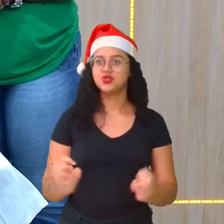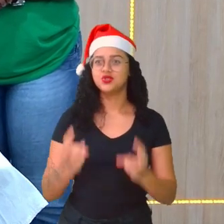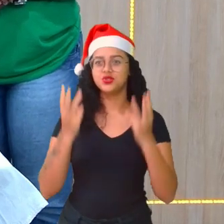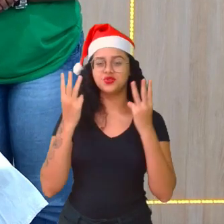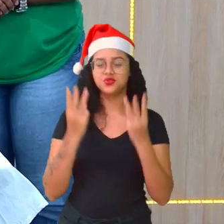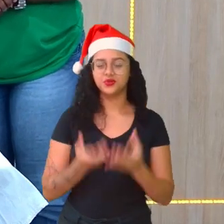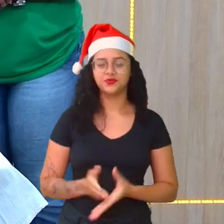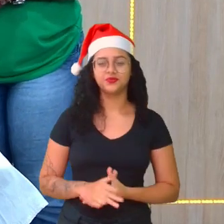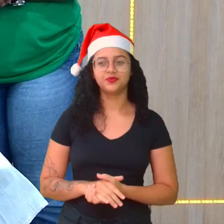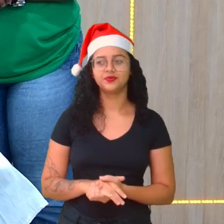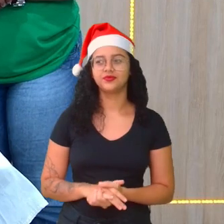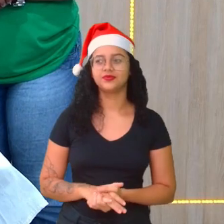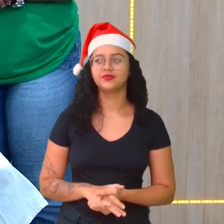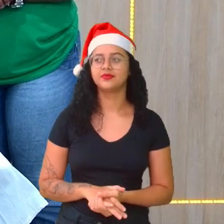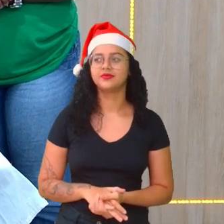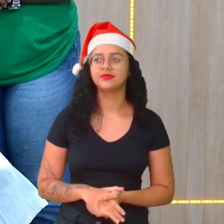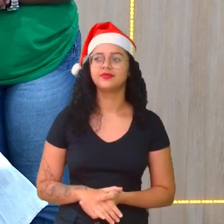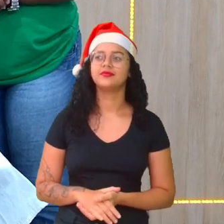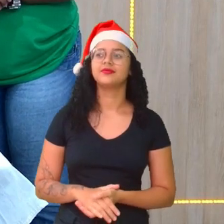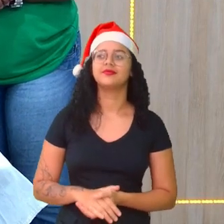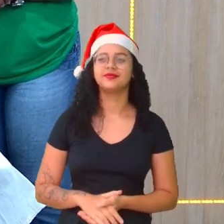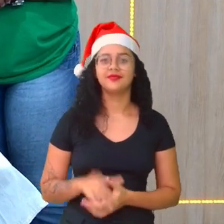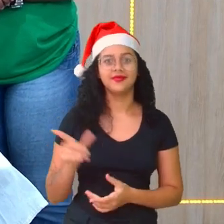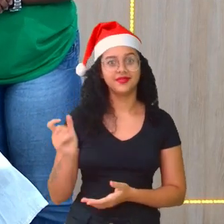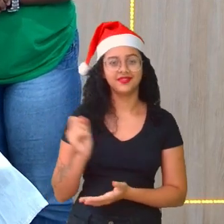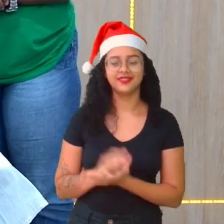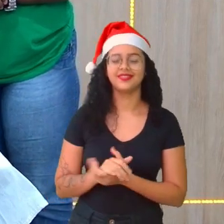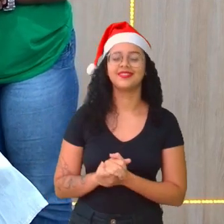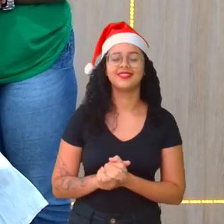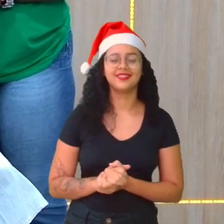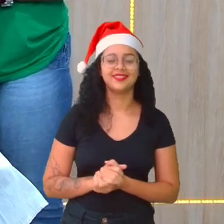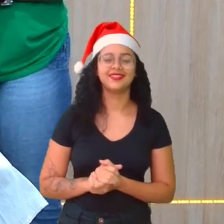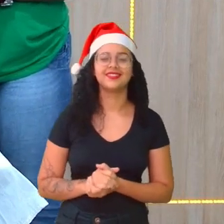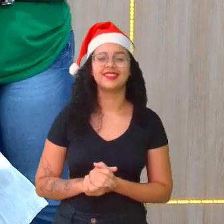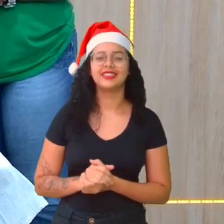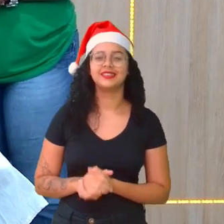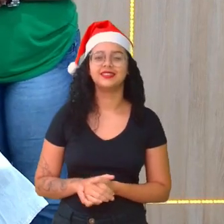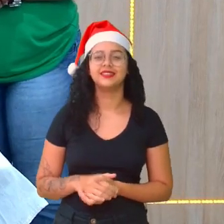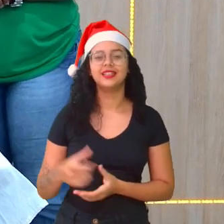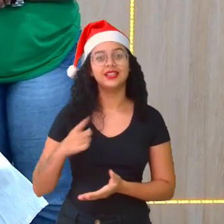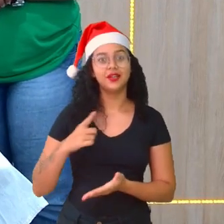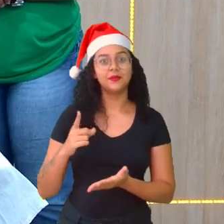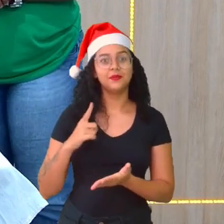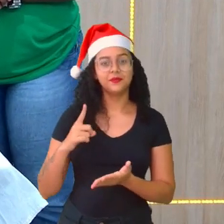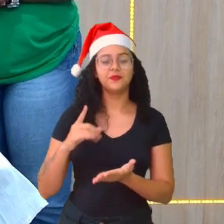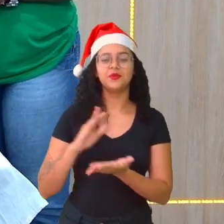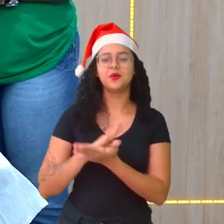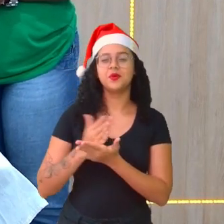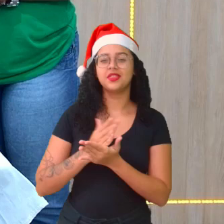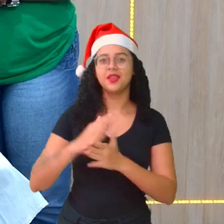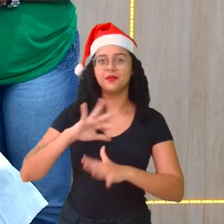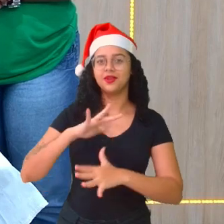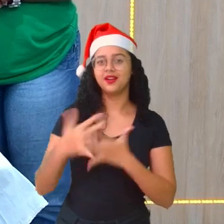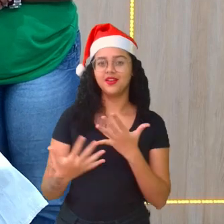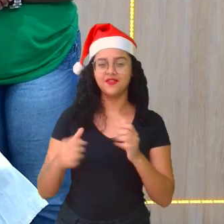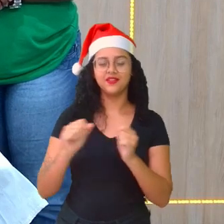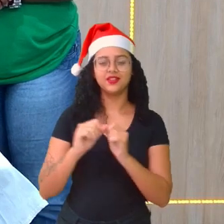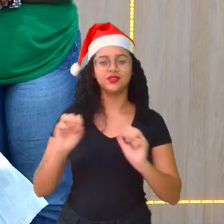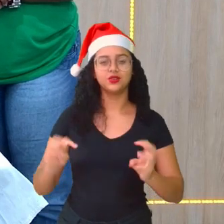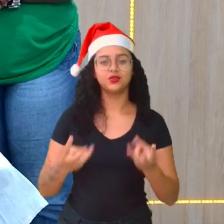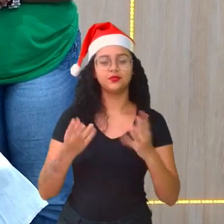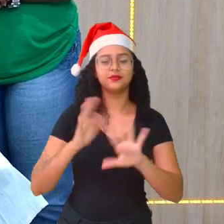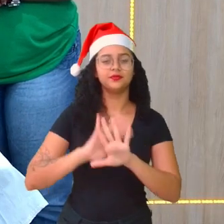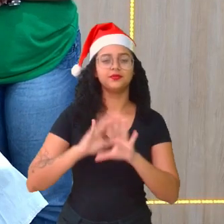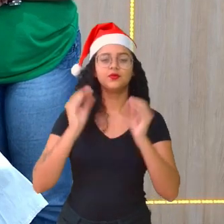só. A patrocinadora, viu? A patrocinadora. Tem o nosso intérprete de Libras aqui, dando aquele show também. E a nossa produção,